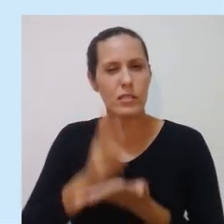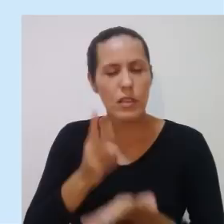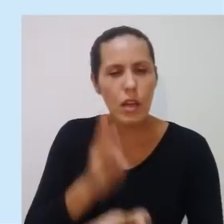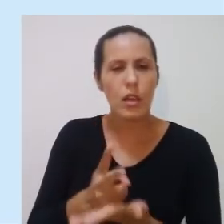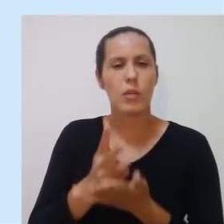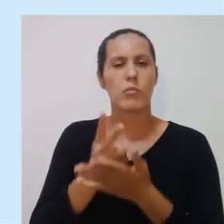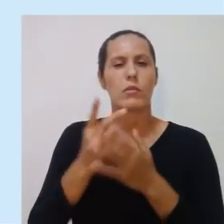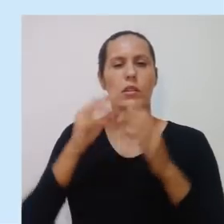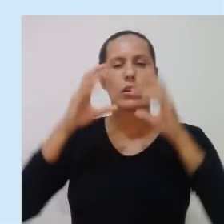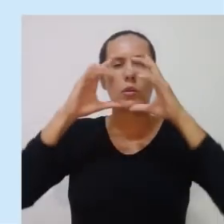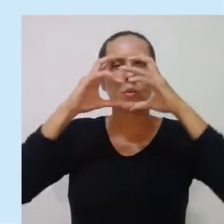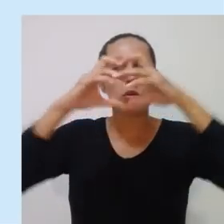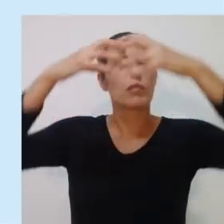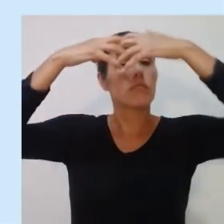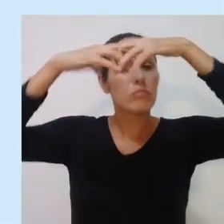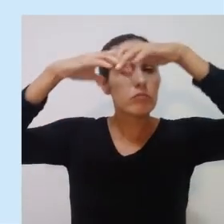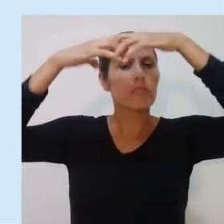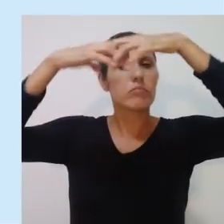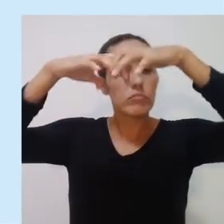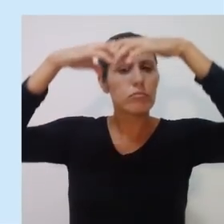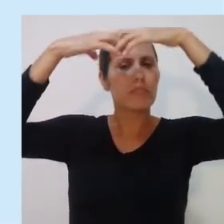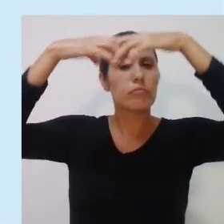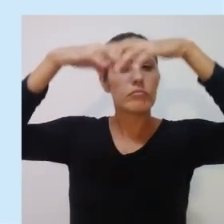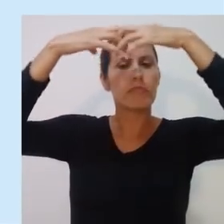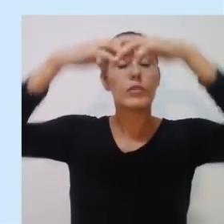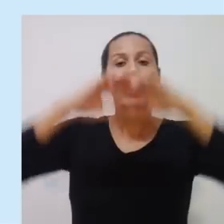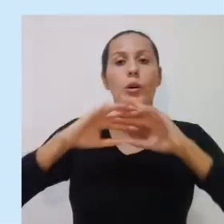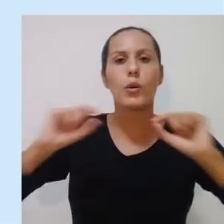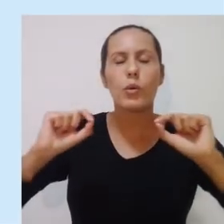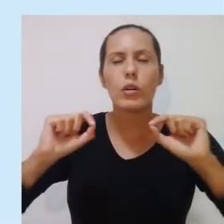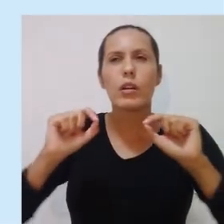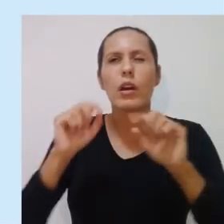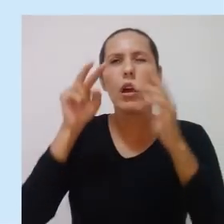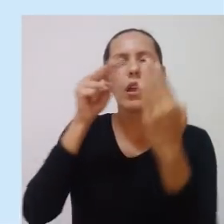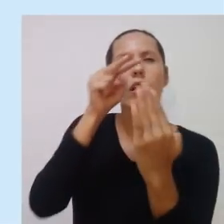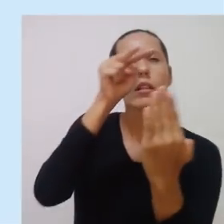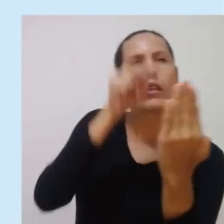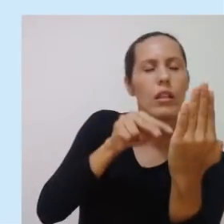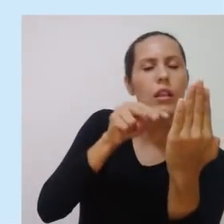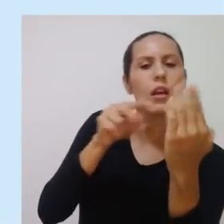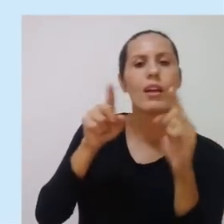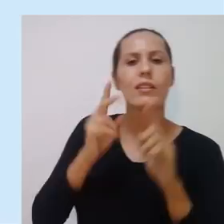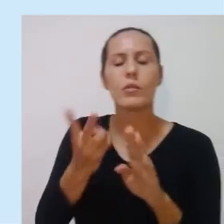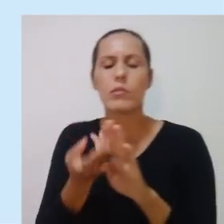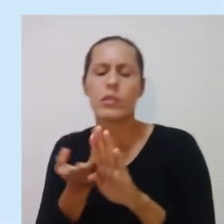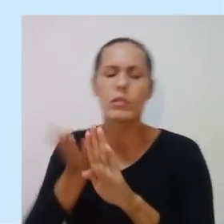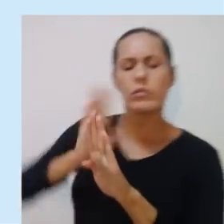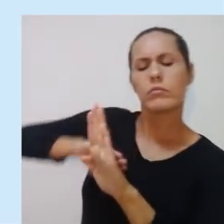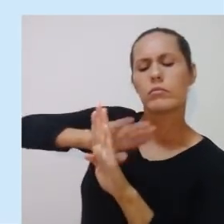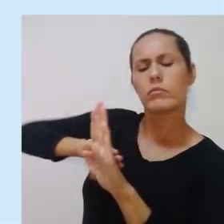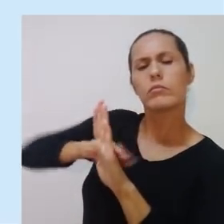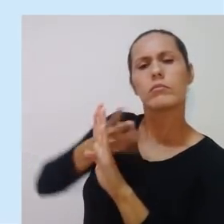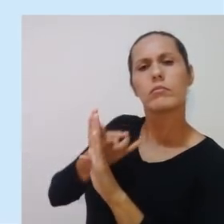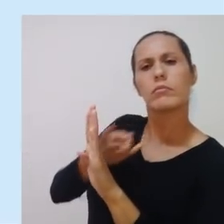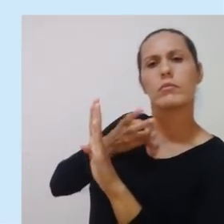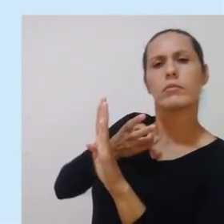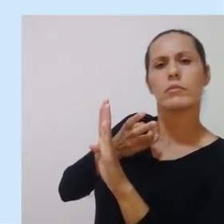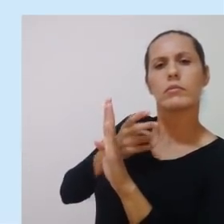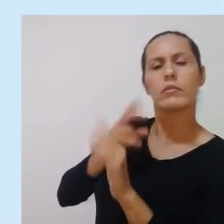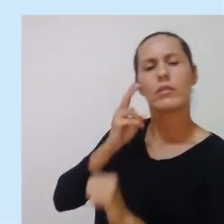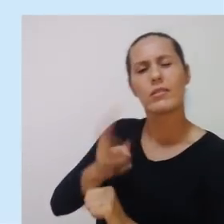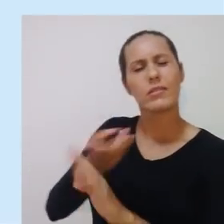sempre treinar essa capacidade do bom leitor, que é pegar o que está por trás, ver qual